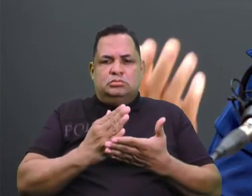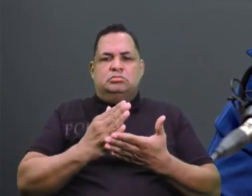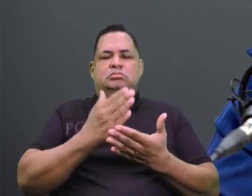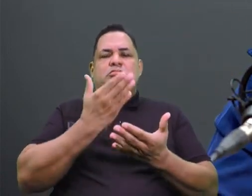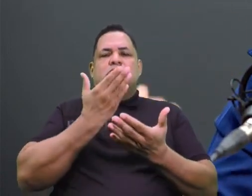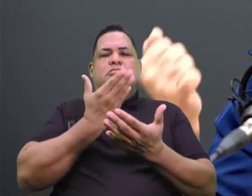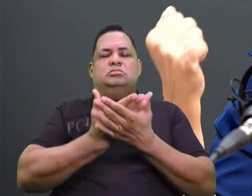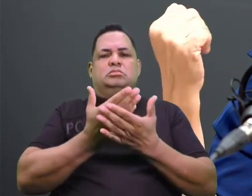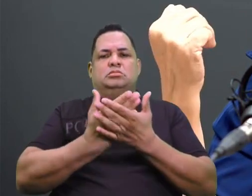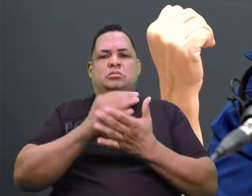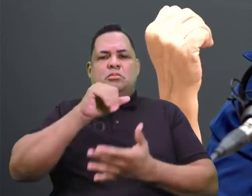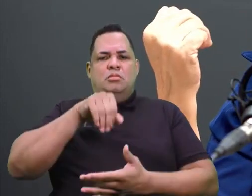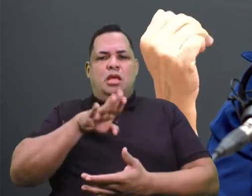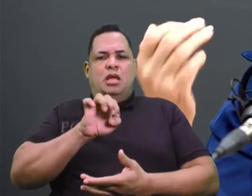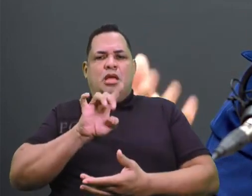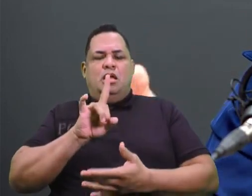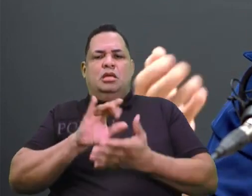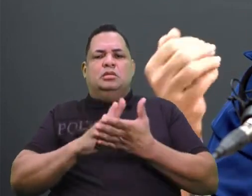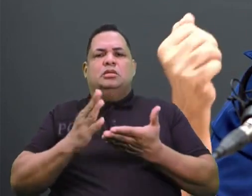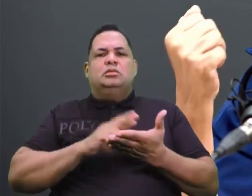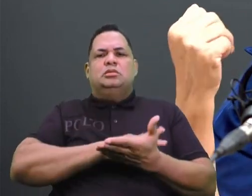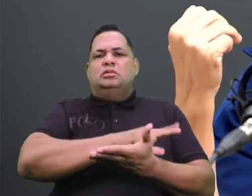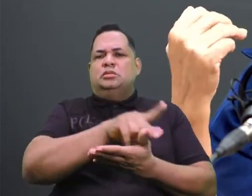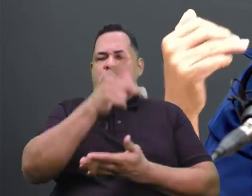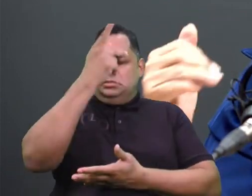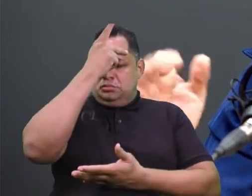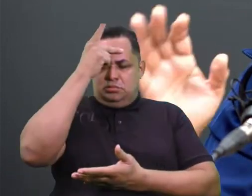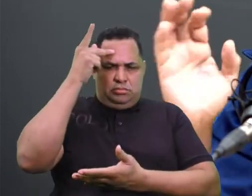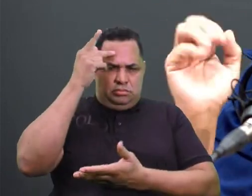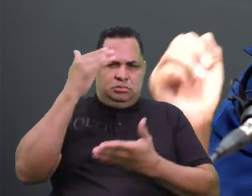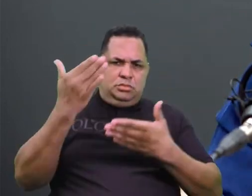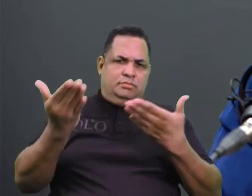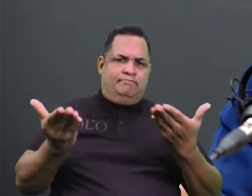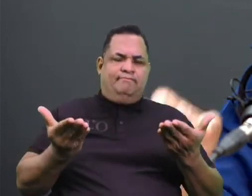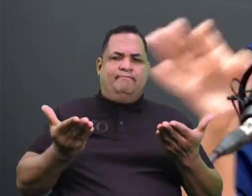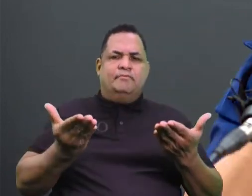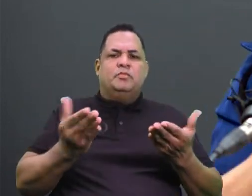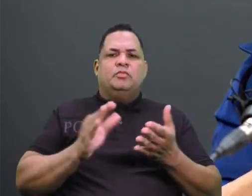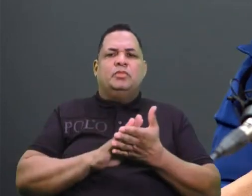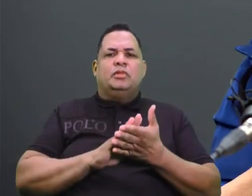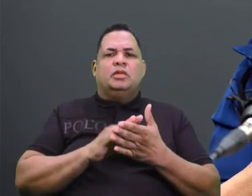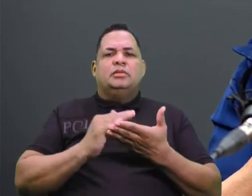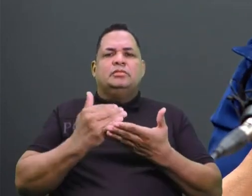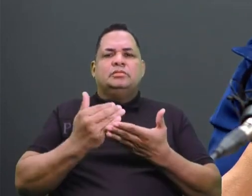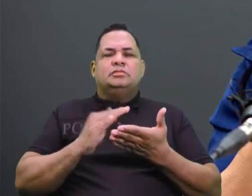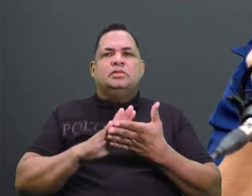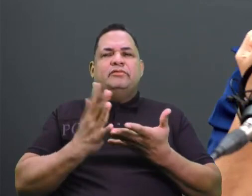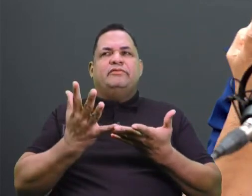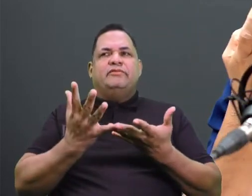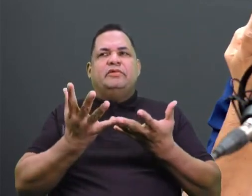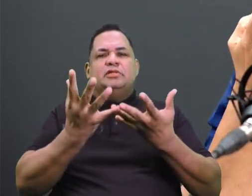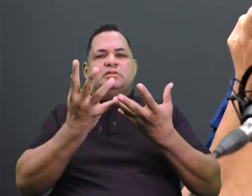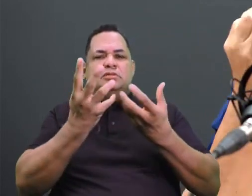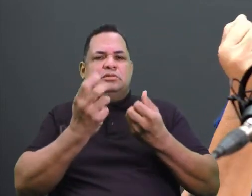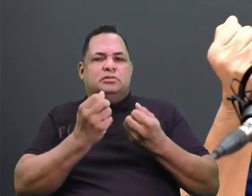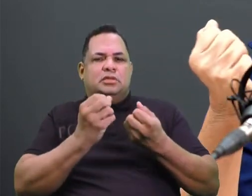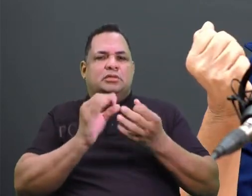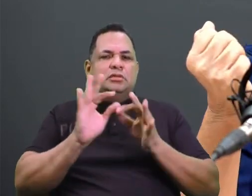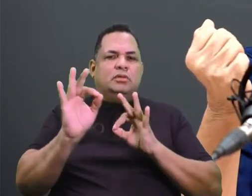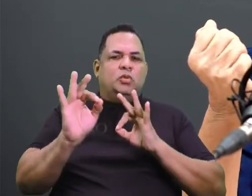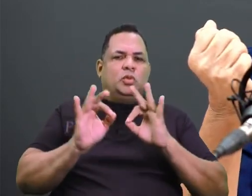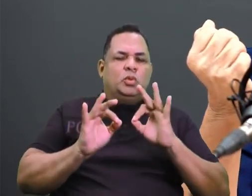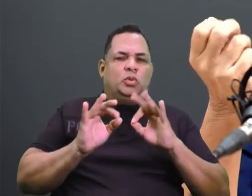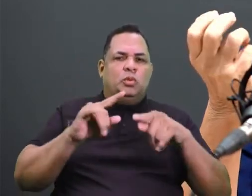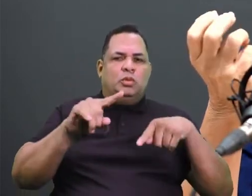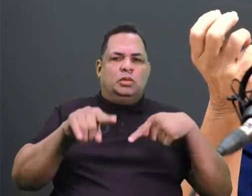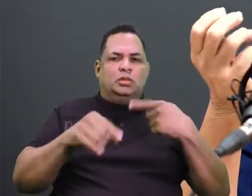Marta Ciccone e tal. E foi aí que eu fui saindo gradativamente,